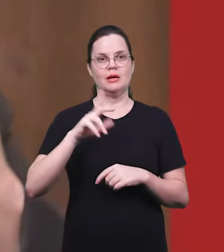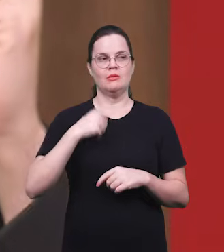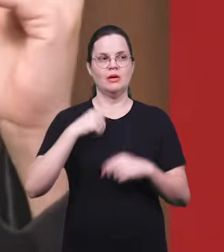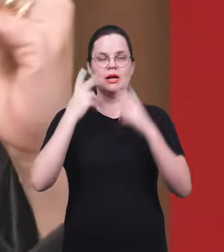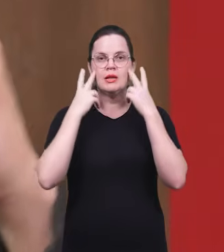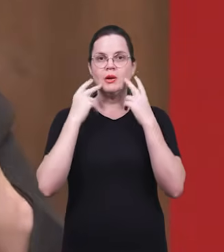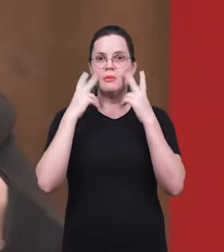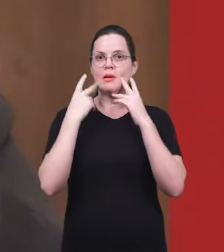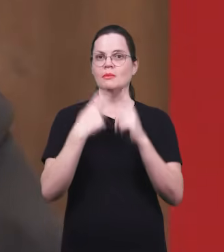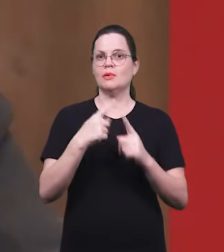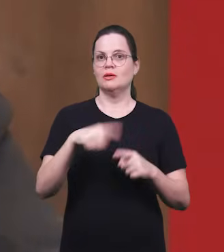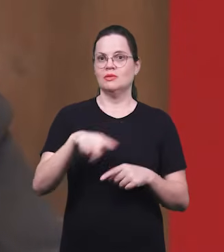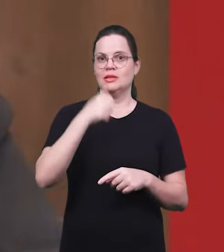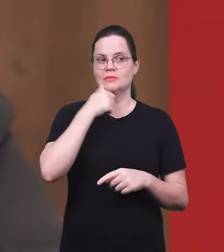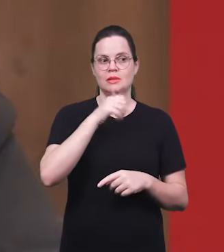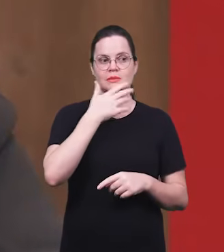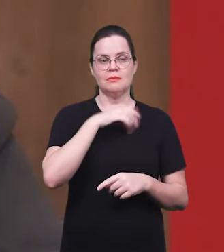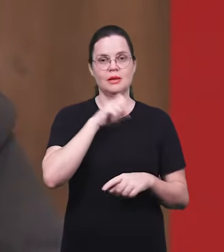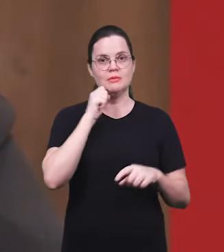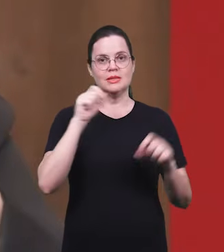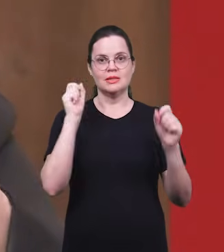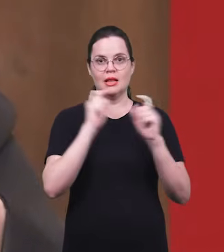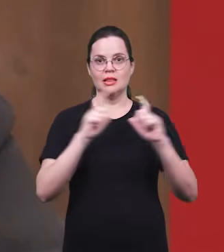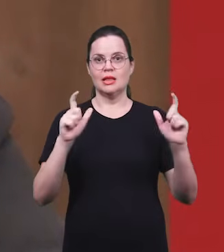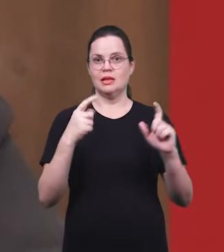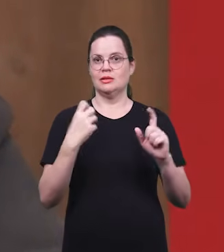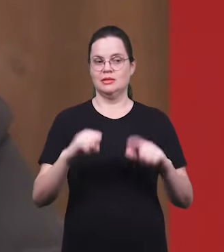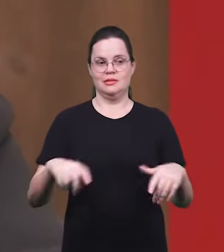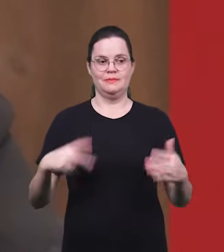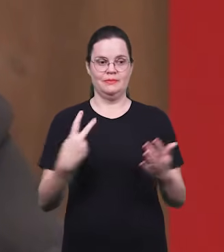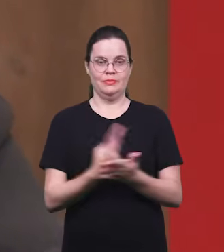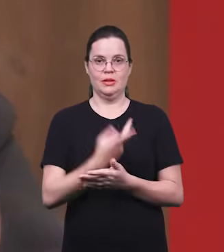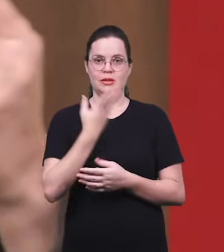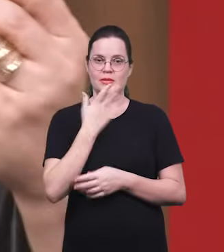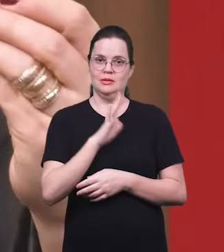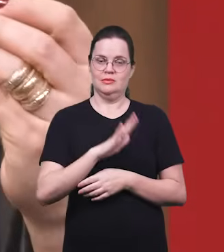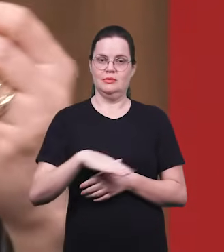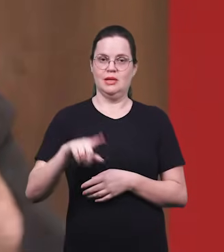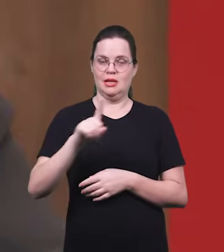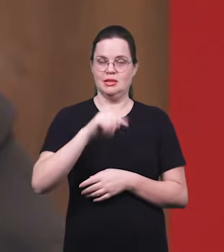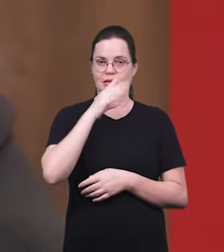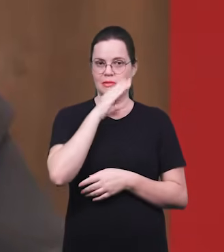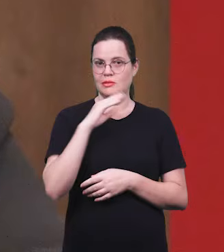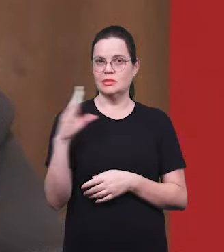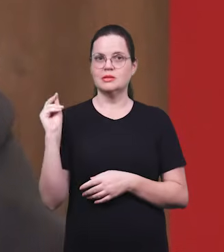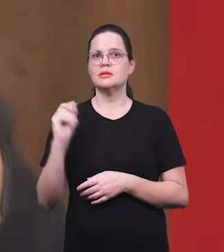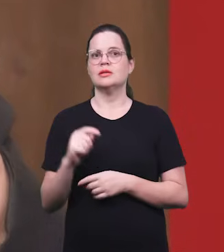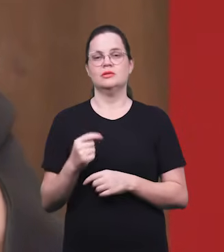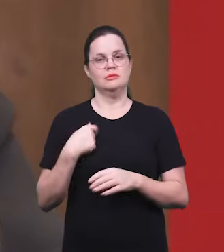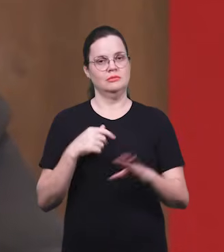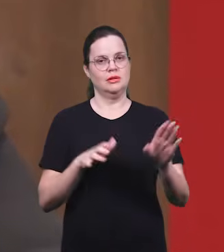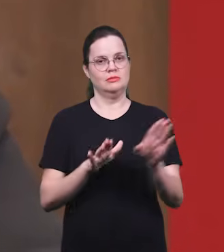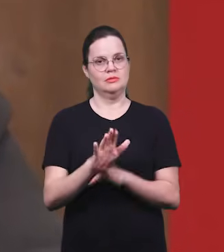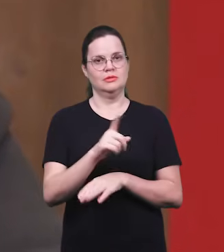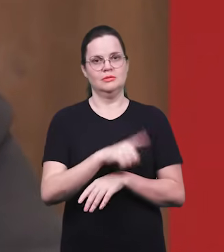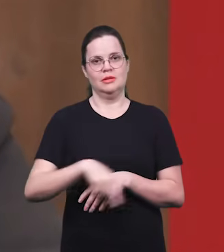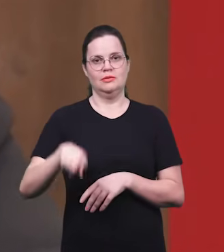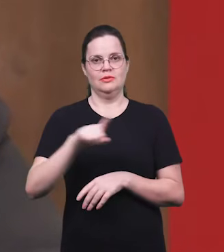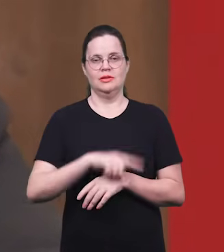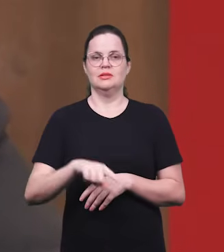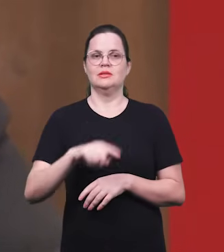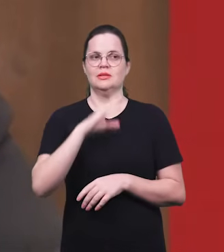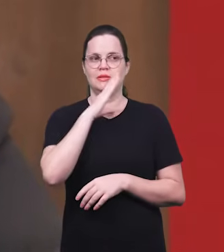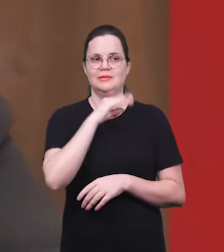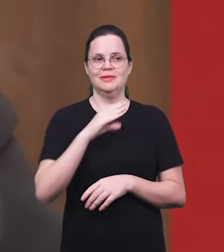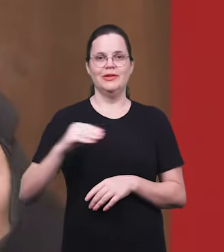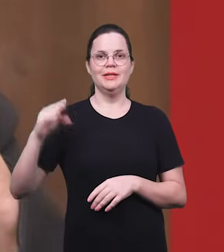Então, Jaqueline falou para os pais ficarem atentos a essas situações quando ocorrem com o adolescente. E aqui vai a minha recomendação para você